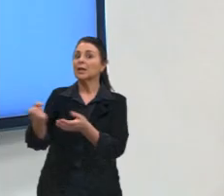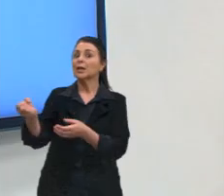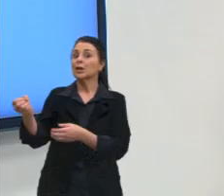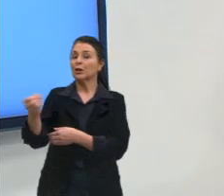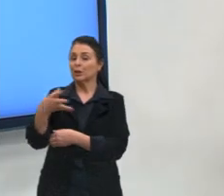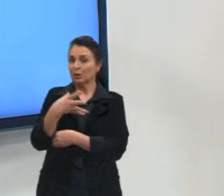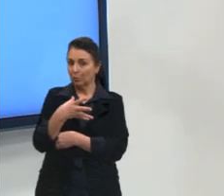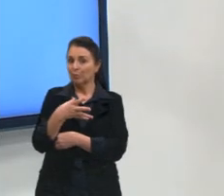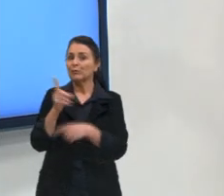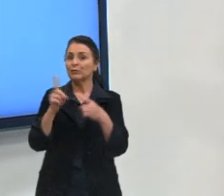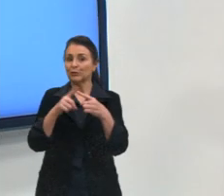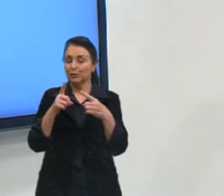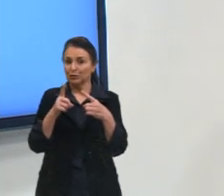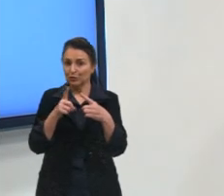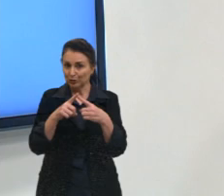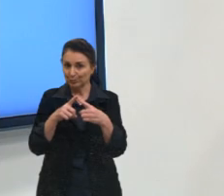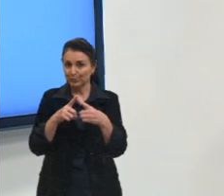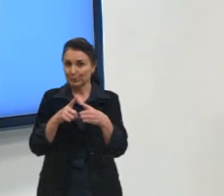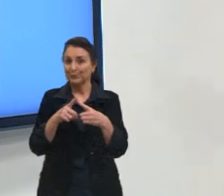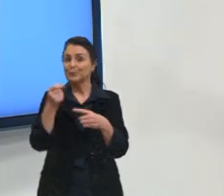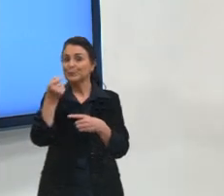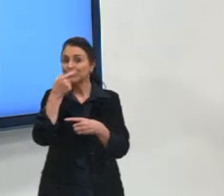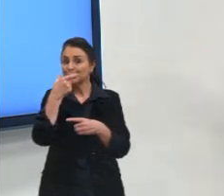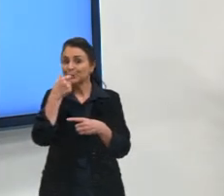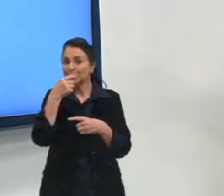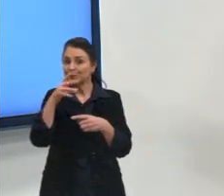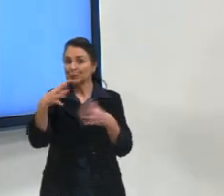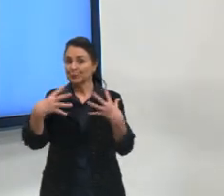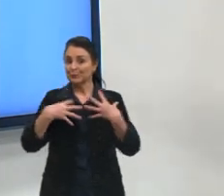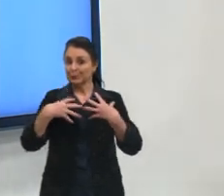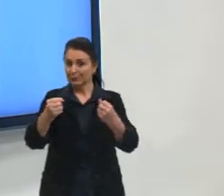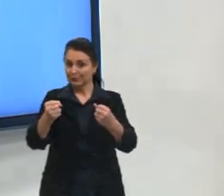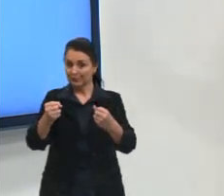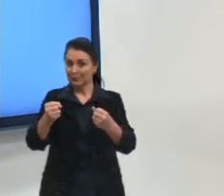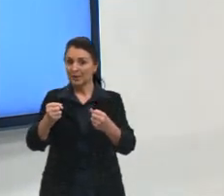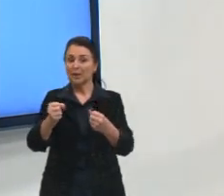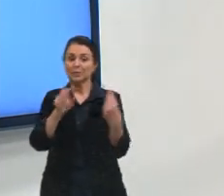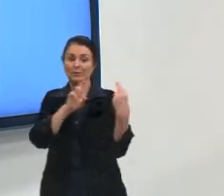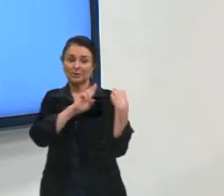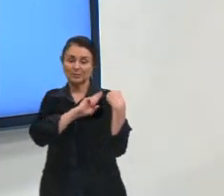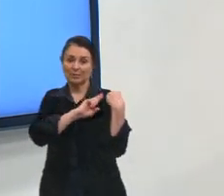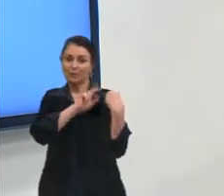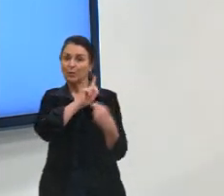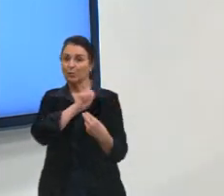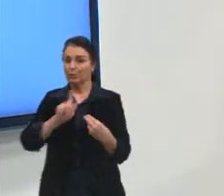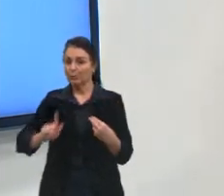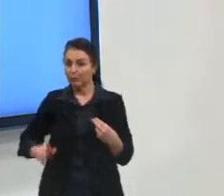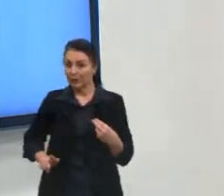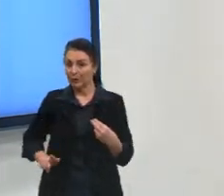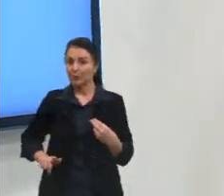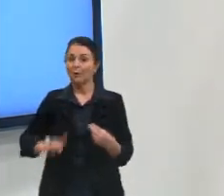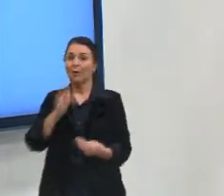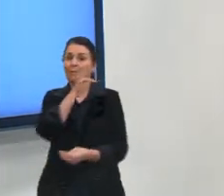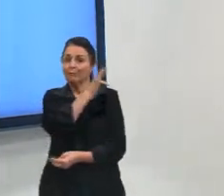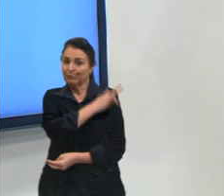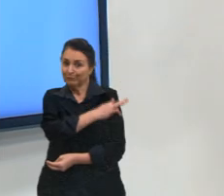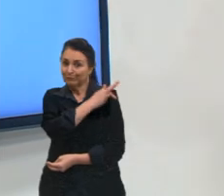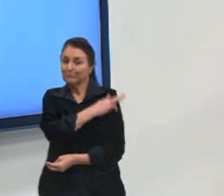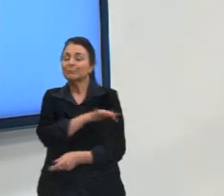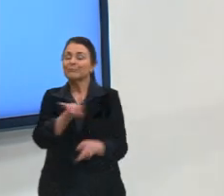essa situação né a falta de investimento tanto das farmacêuticas quanto do ver se agrava ainda mais a situação